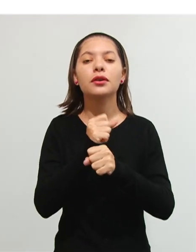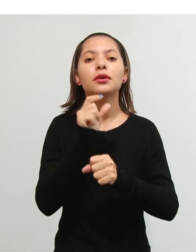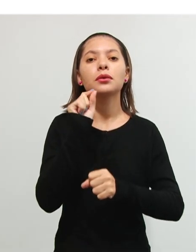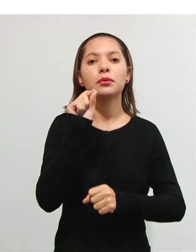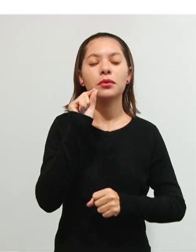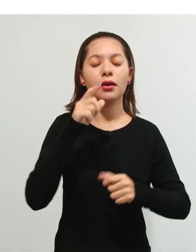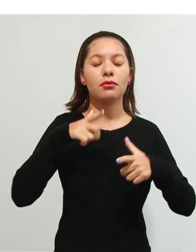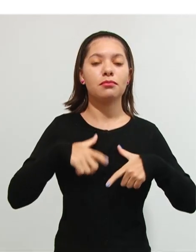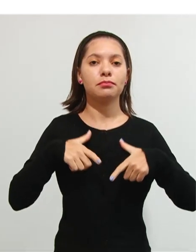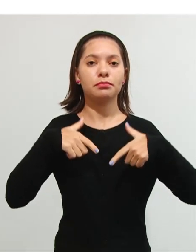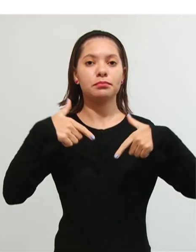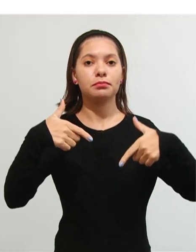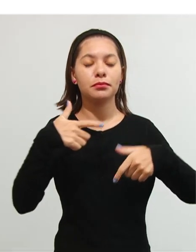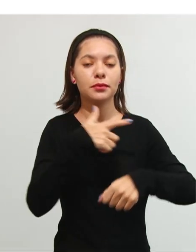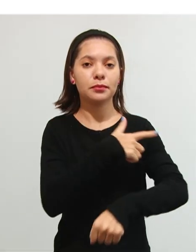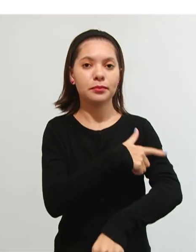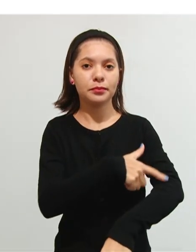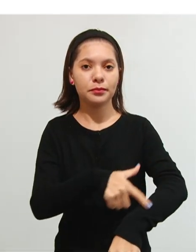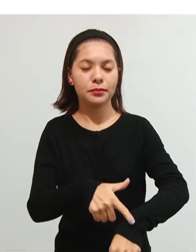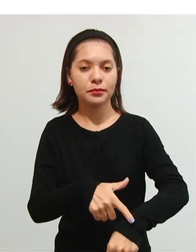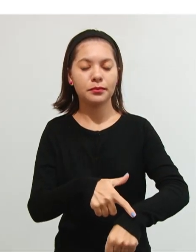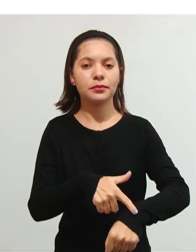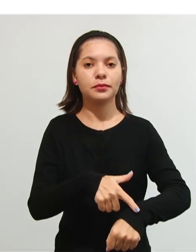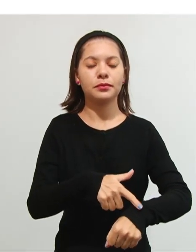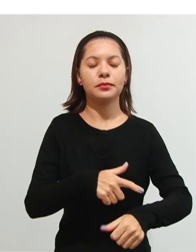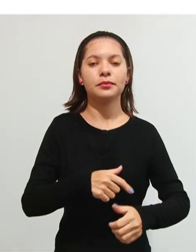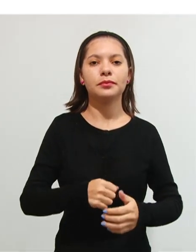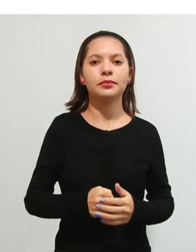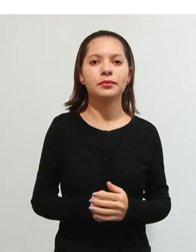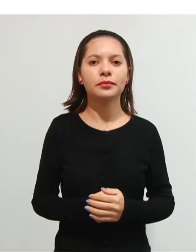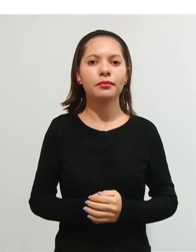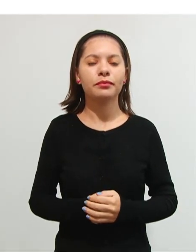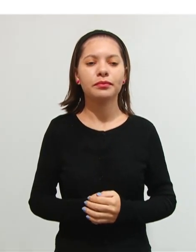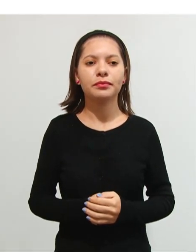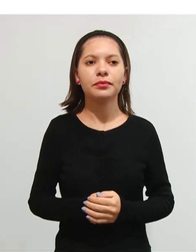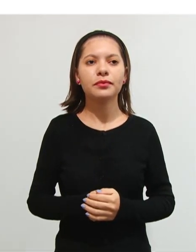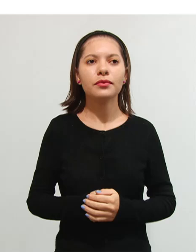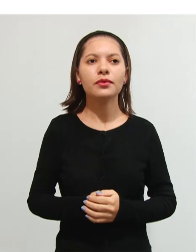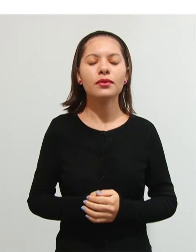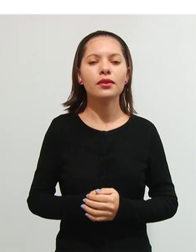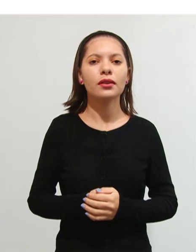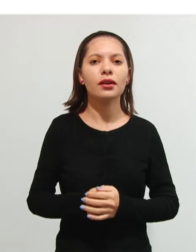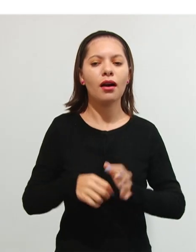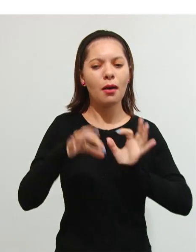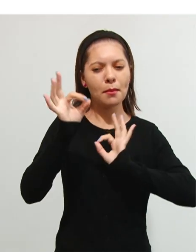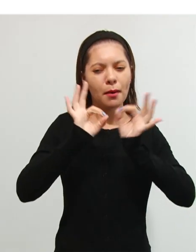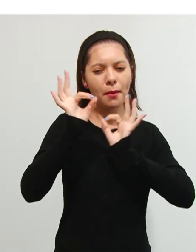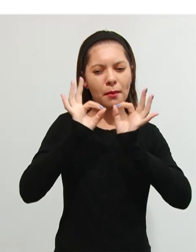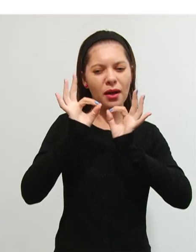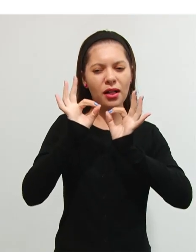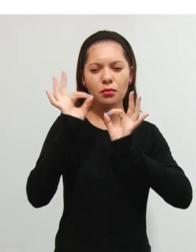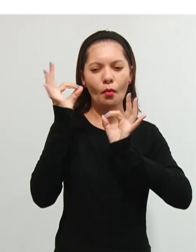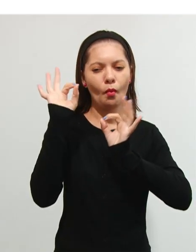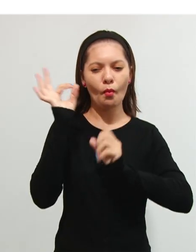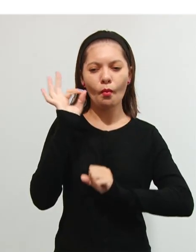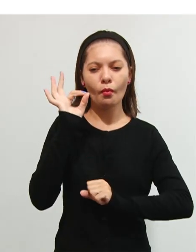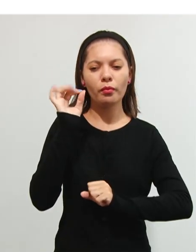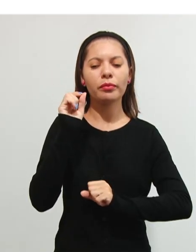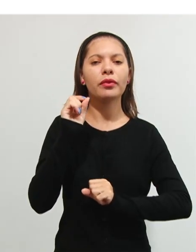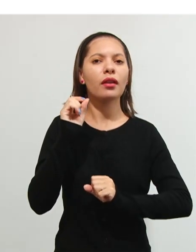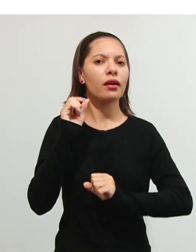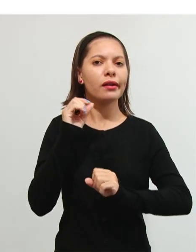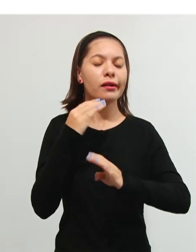esse comportamento, ou essa consequência, na verdade, essa consequência que não estava dentro do meu planejamento, estava fora